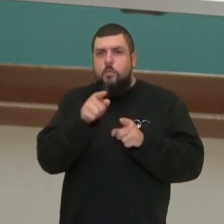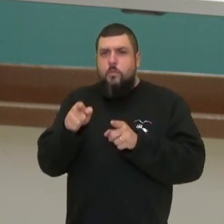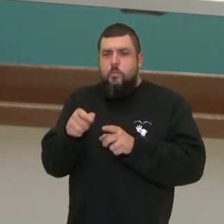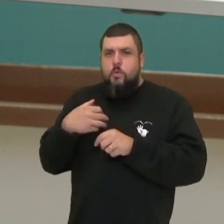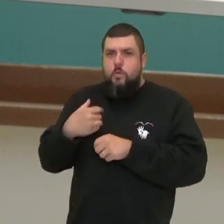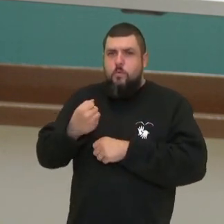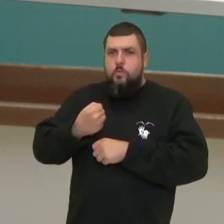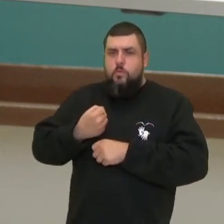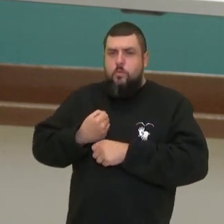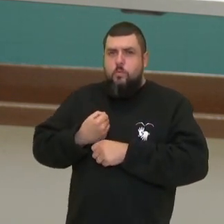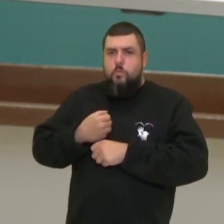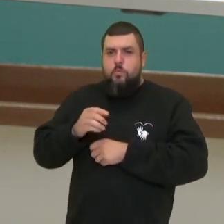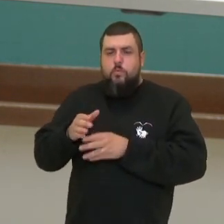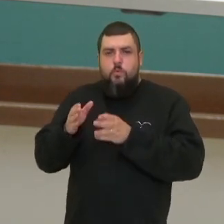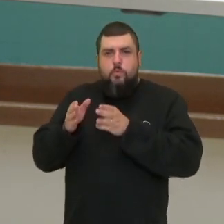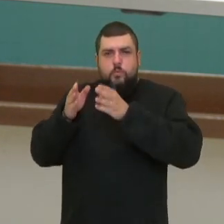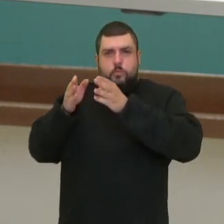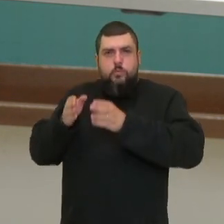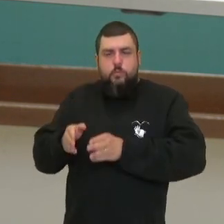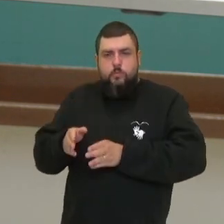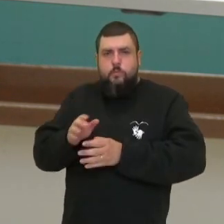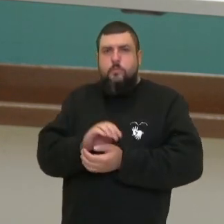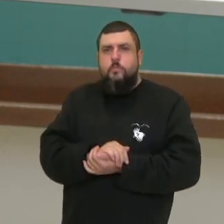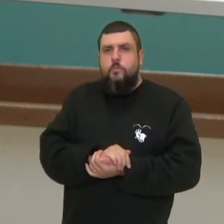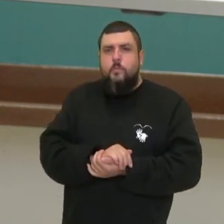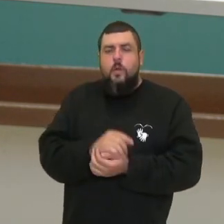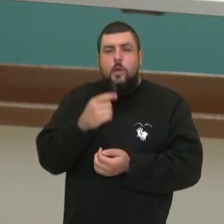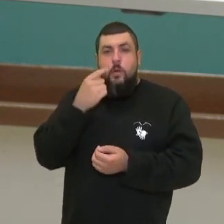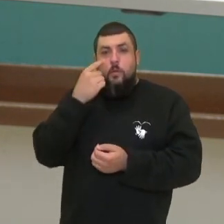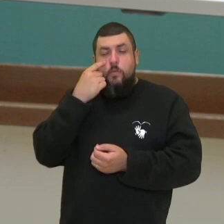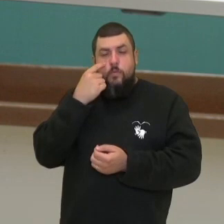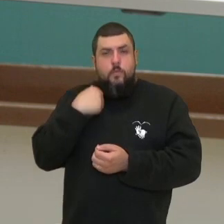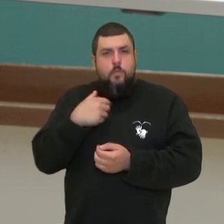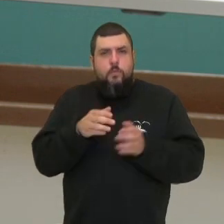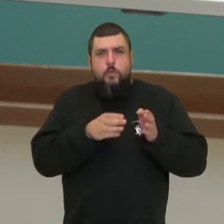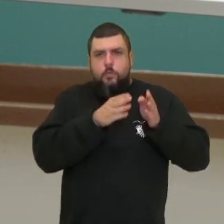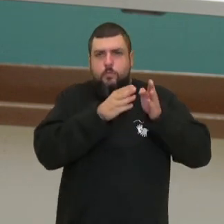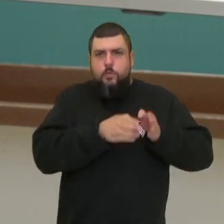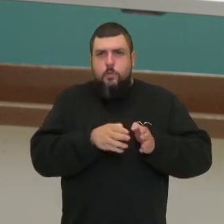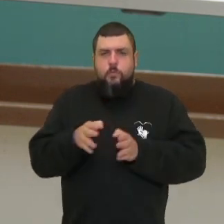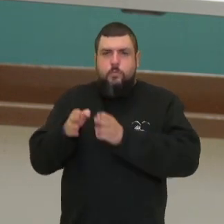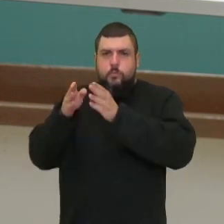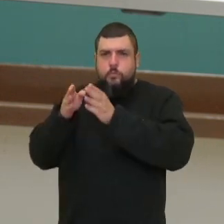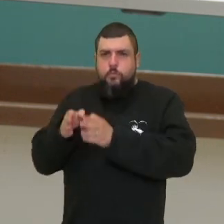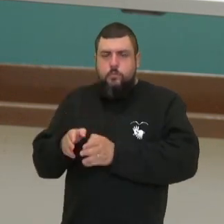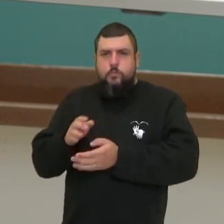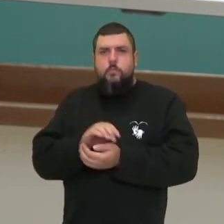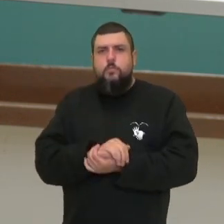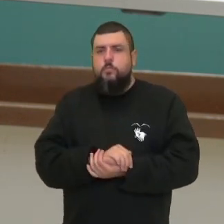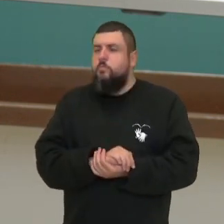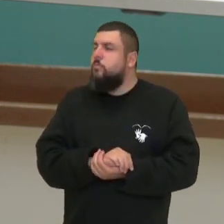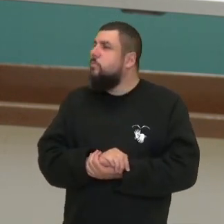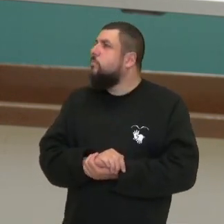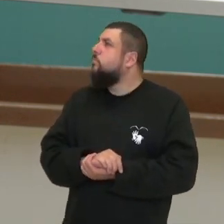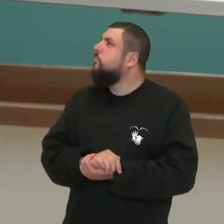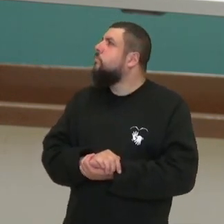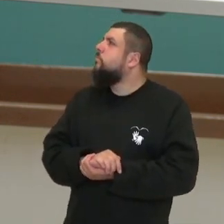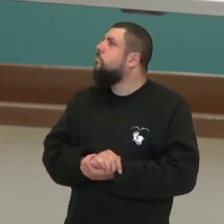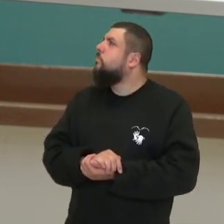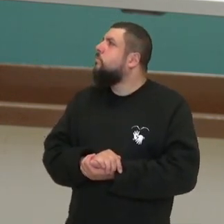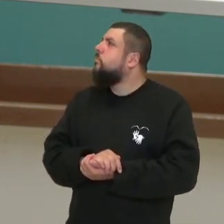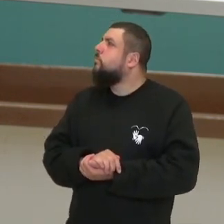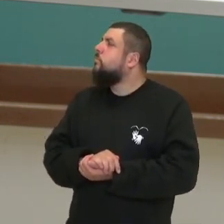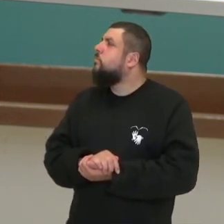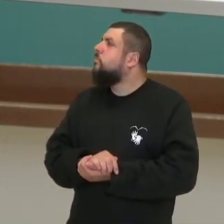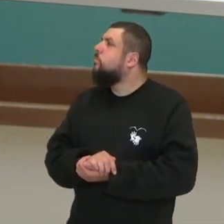posso ter 2 resultados possíveis. Lancei 2 moedas. Consigo 4 resultados possíveis.